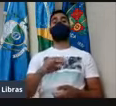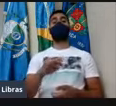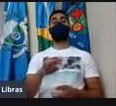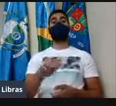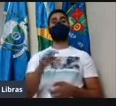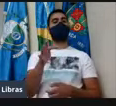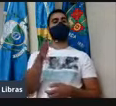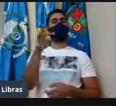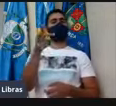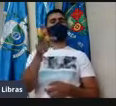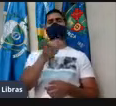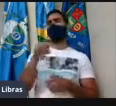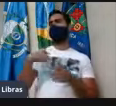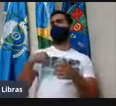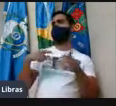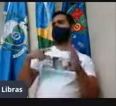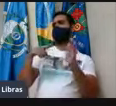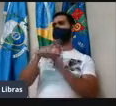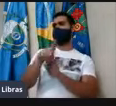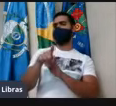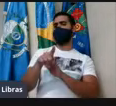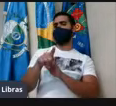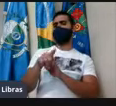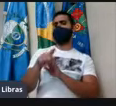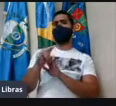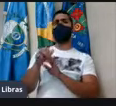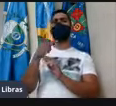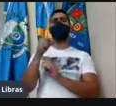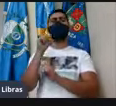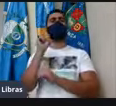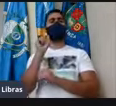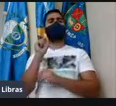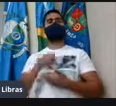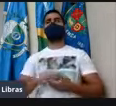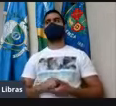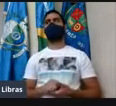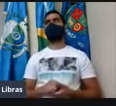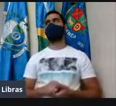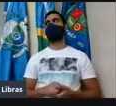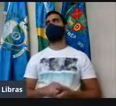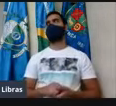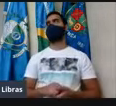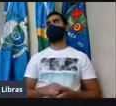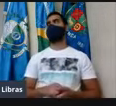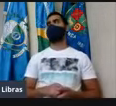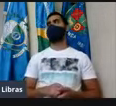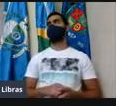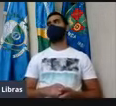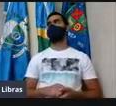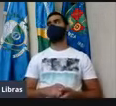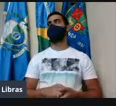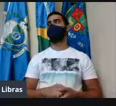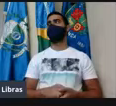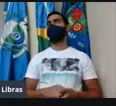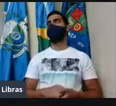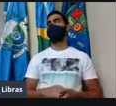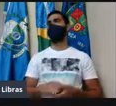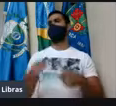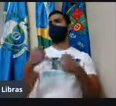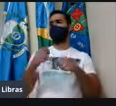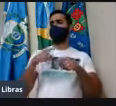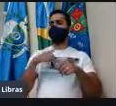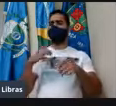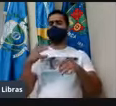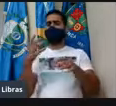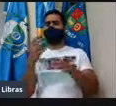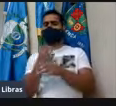se realmente, quando eu perguntei do cálculo atuarial, eu quis dizer o seguinte: a gente precisa realmente ter um cálculo atuarial. Eu